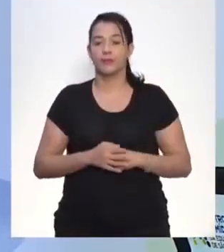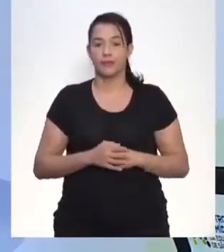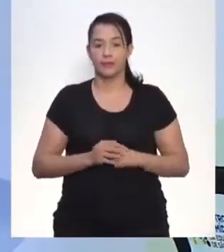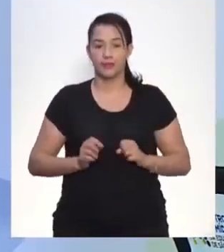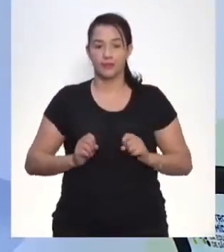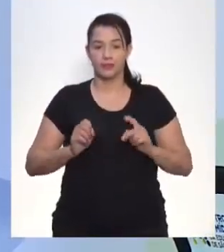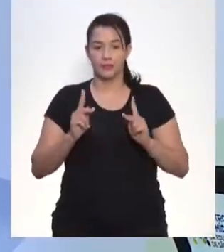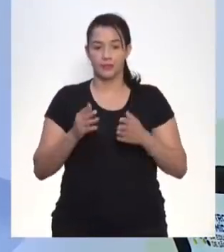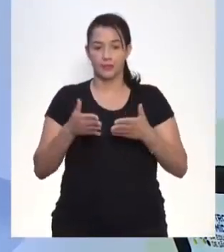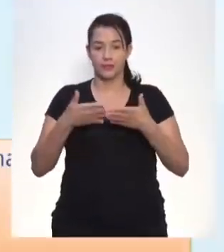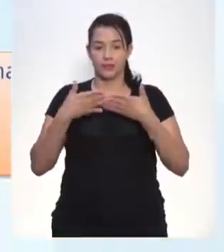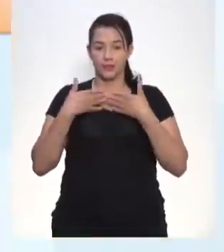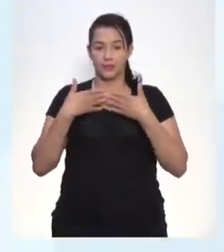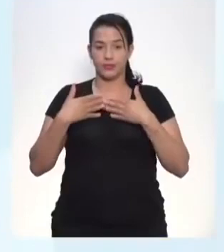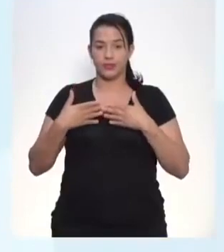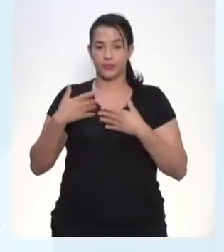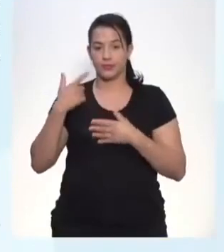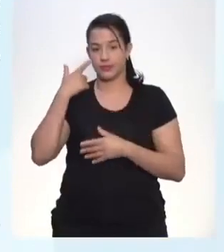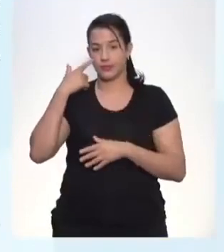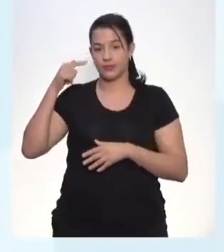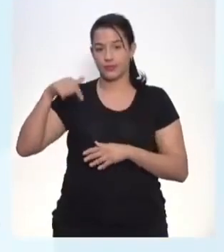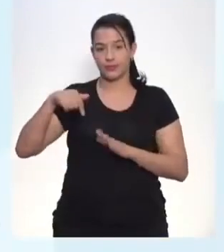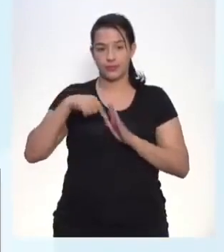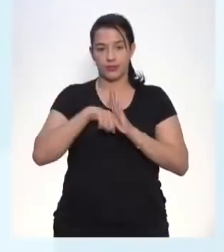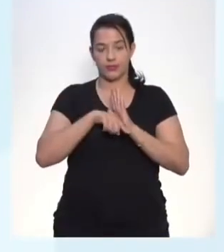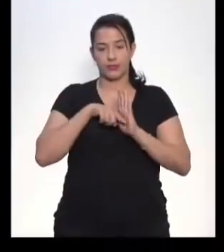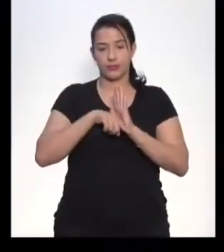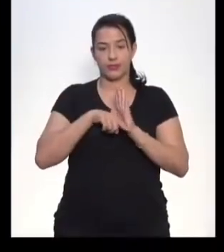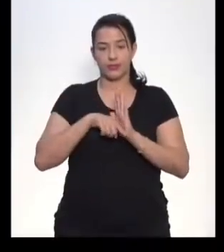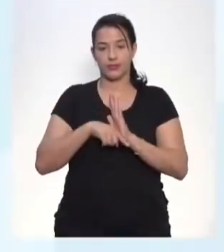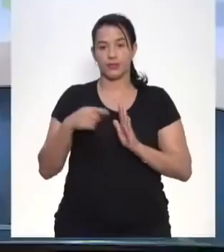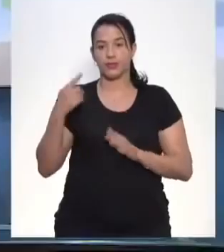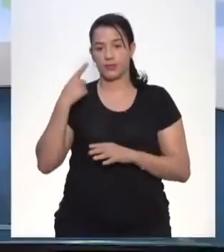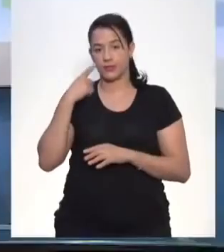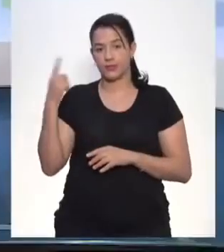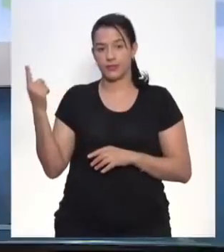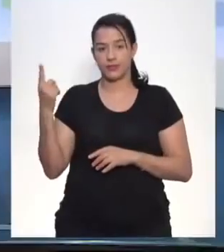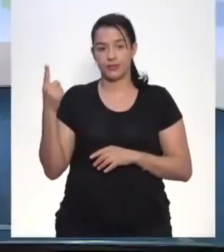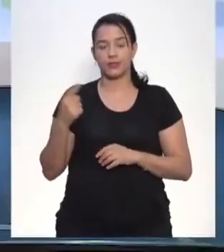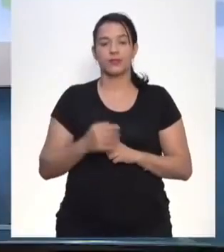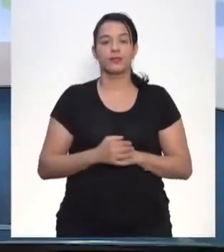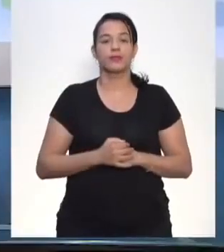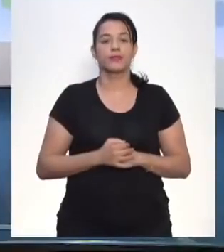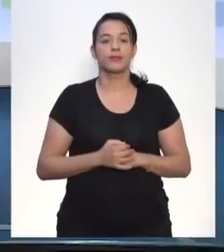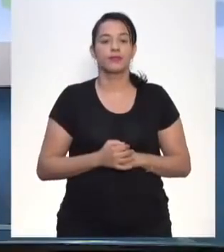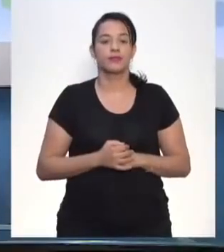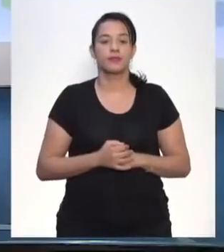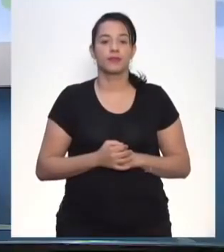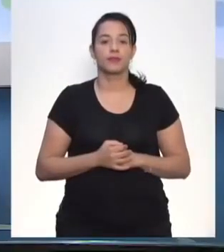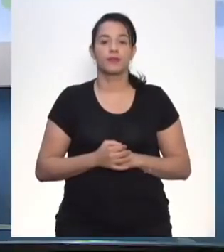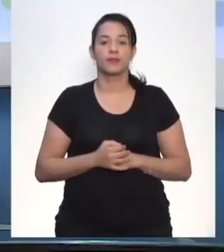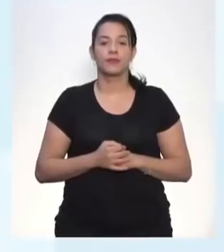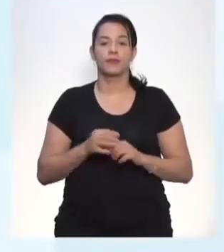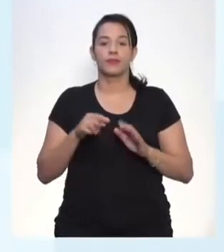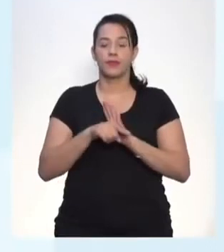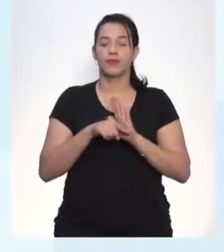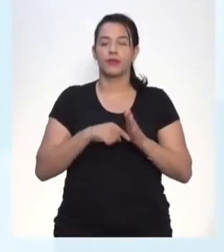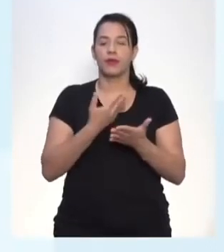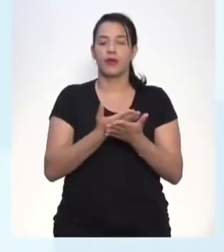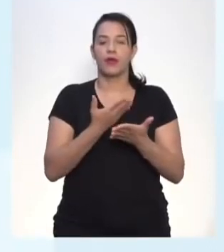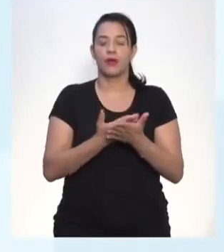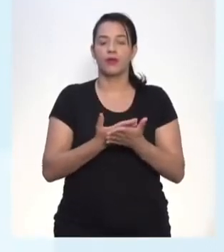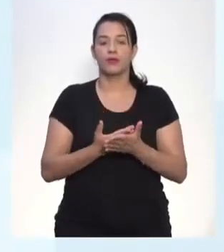Beleza? Vou pedir para o diretor colocar a avaliação aí na telinha para vocês. Então, na telinha de vocês vai aparecer a avaliação. Avaliem a nossa